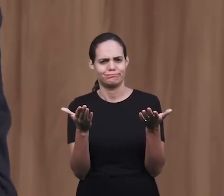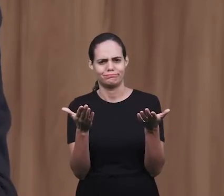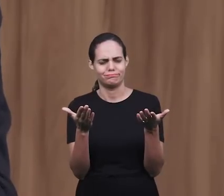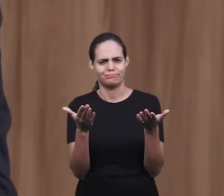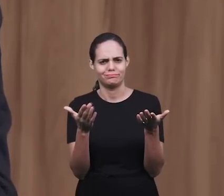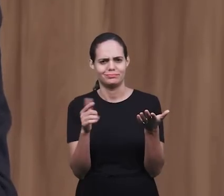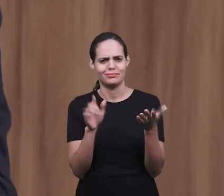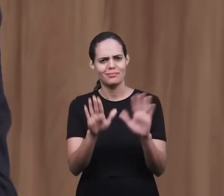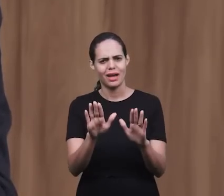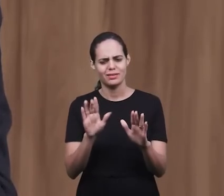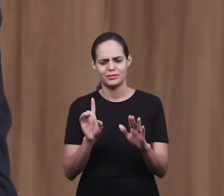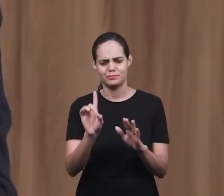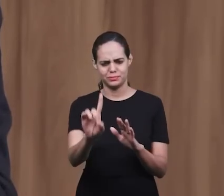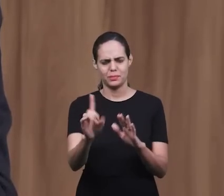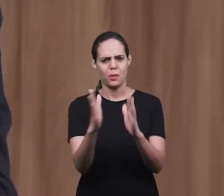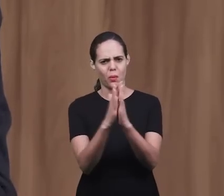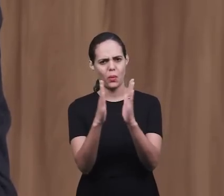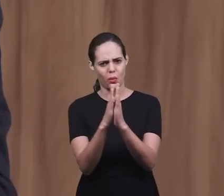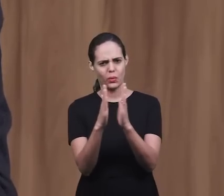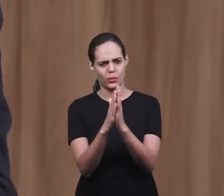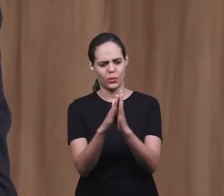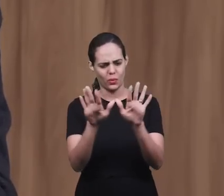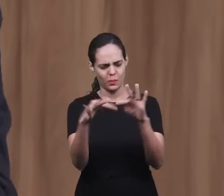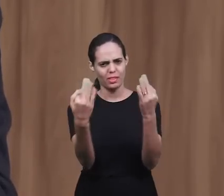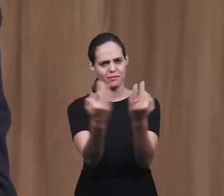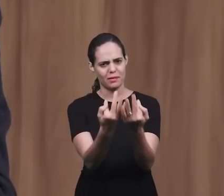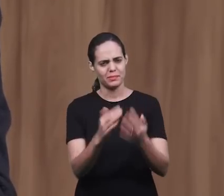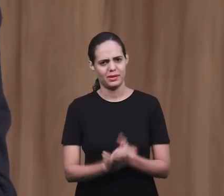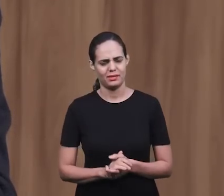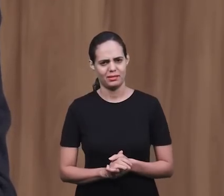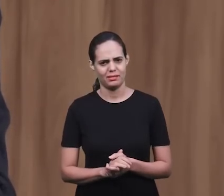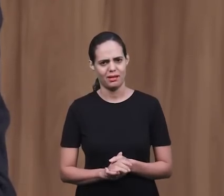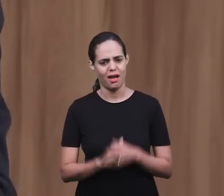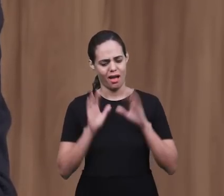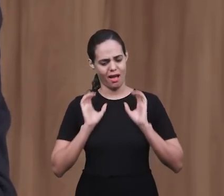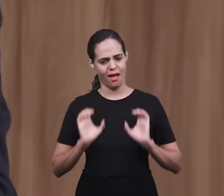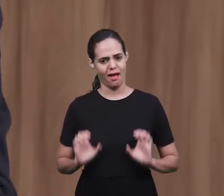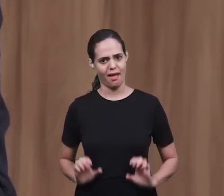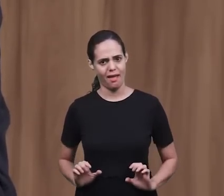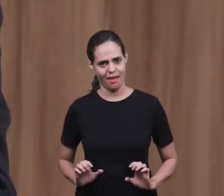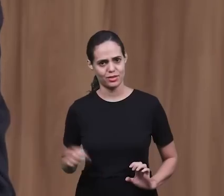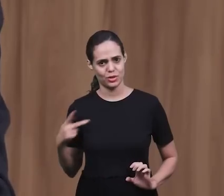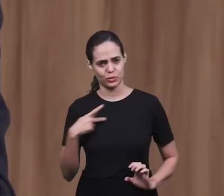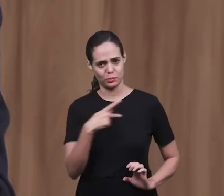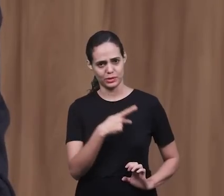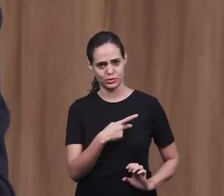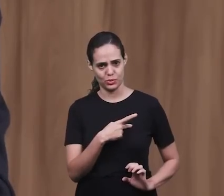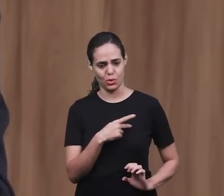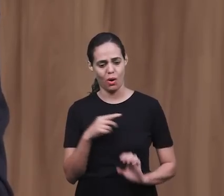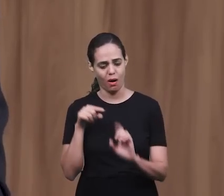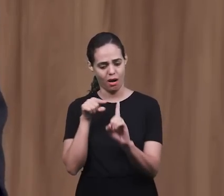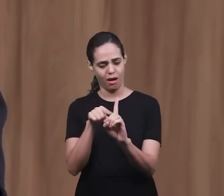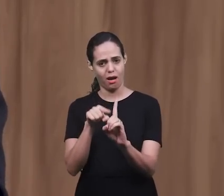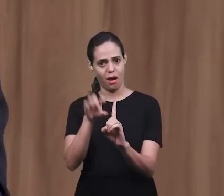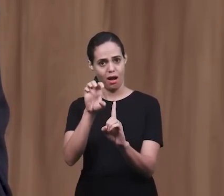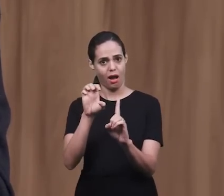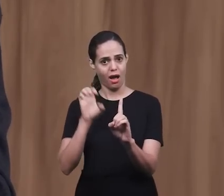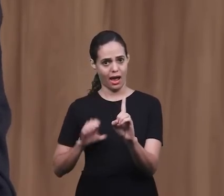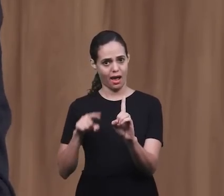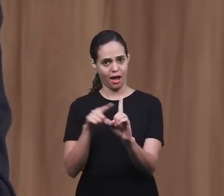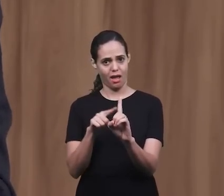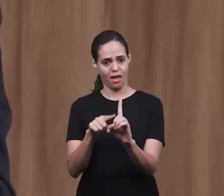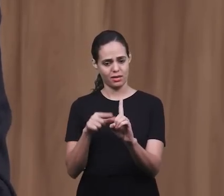família. Então, a ética mostra que, como pastor, o que é prioritário é a oração com a família, é a